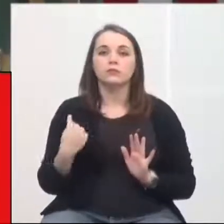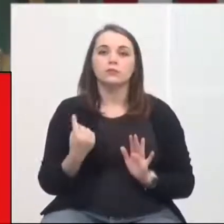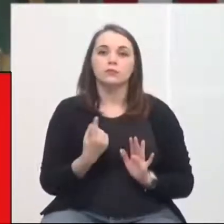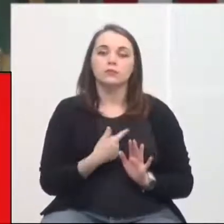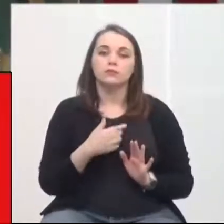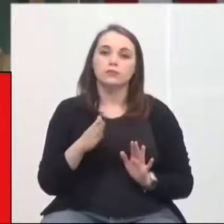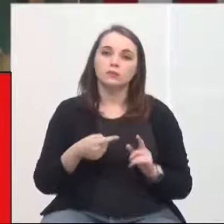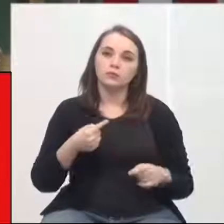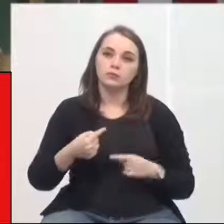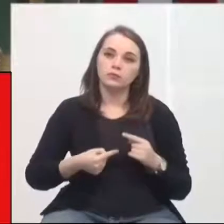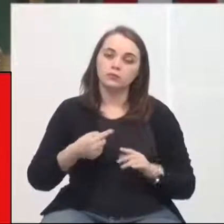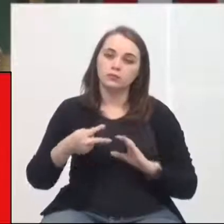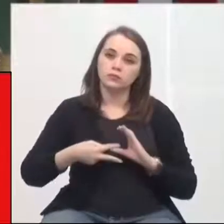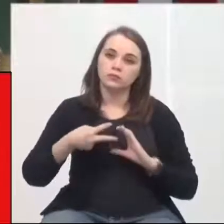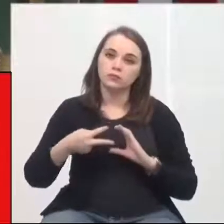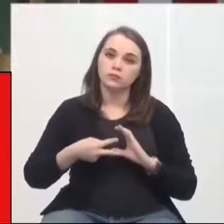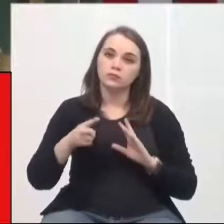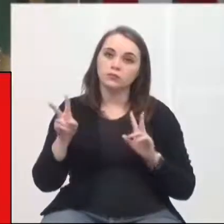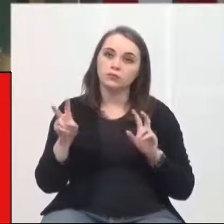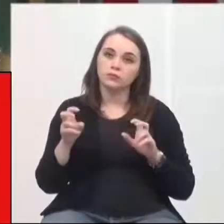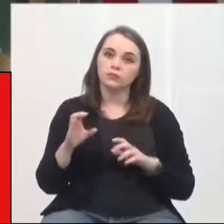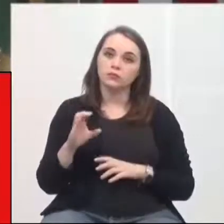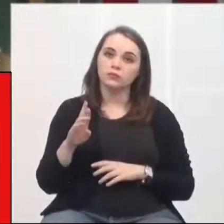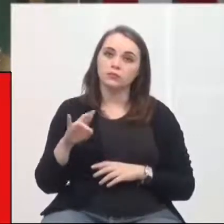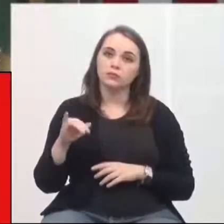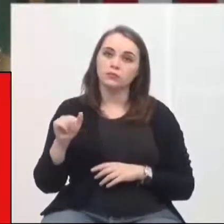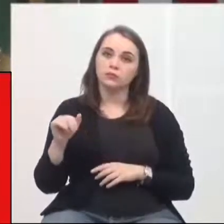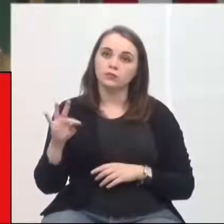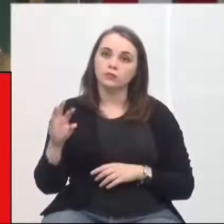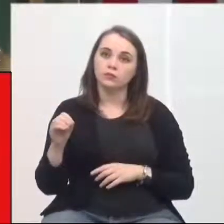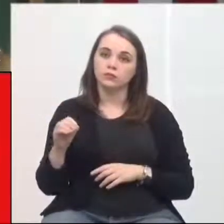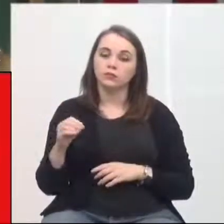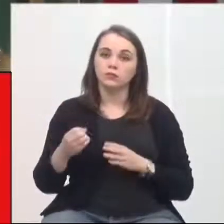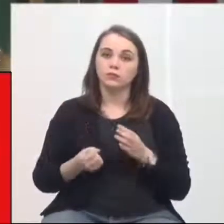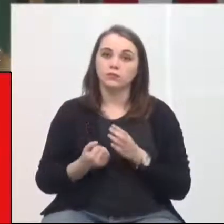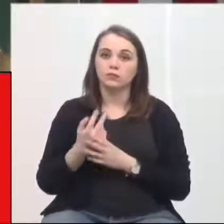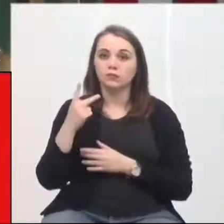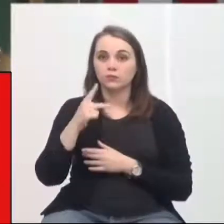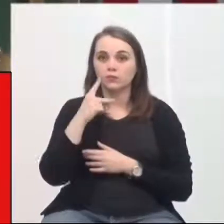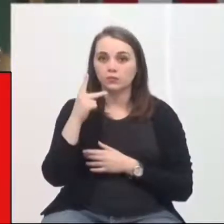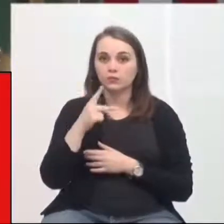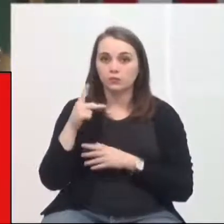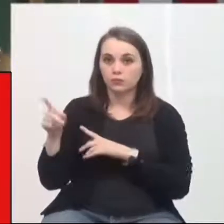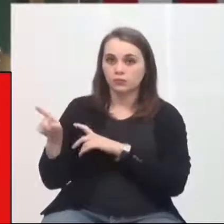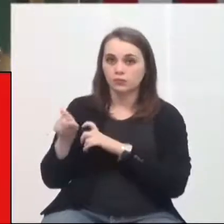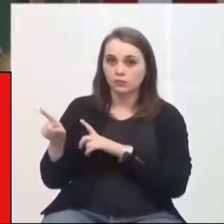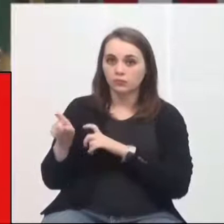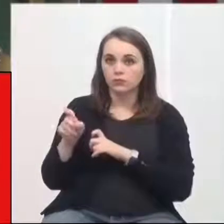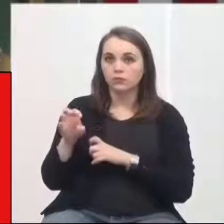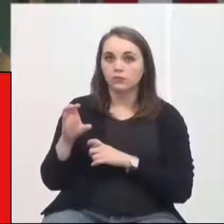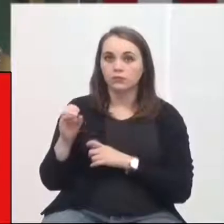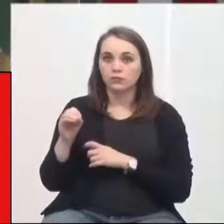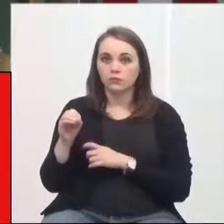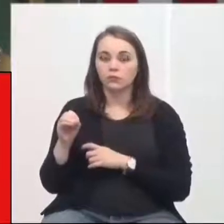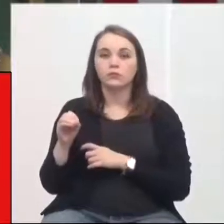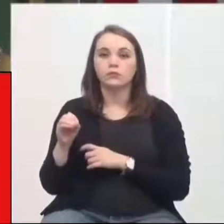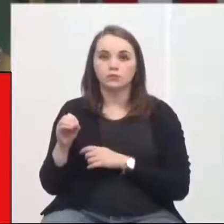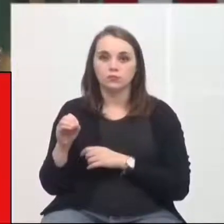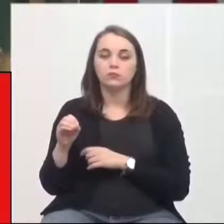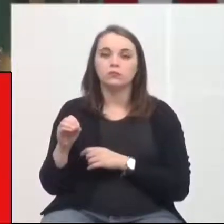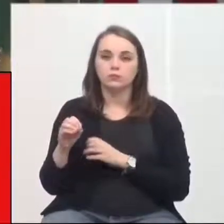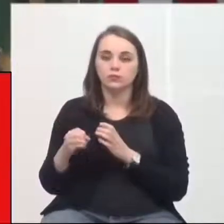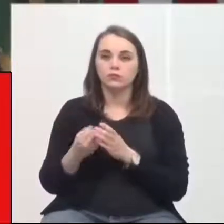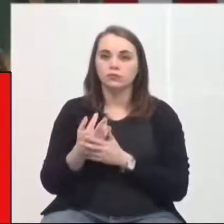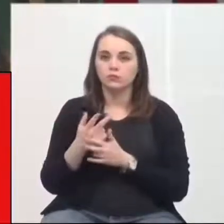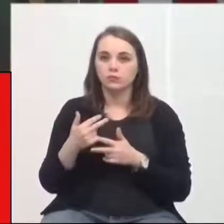já tramitando na casa, que chama CRIAPO. Né, que institui a política pública de agroecologia e de produção de orgânicos também